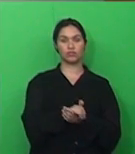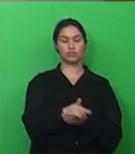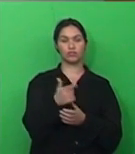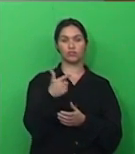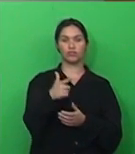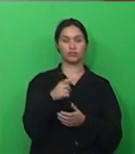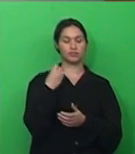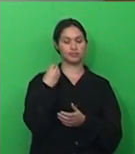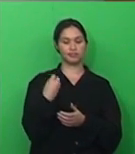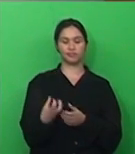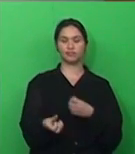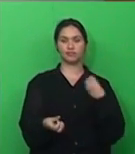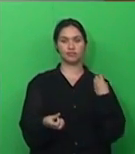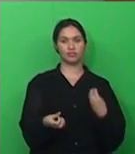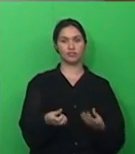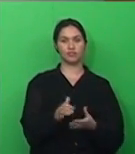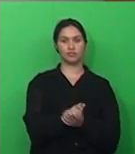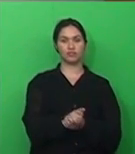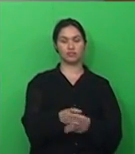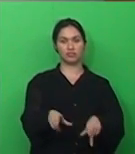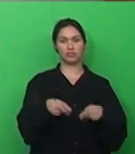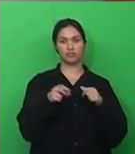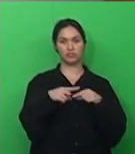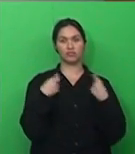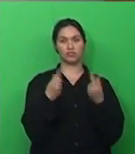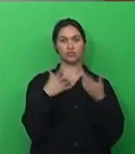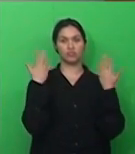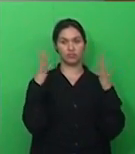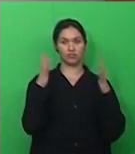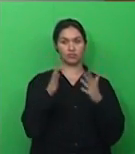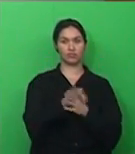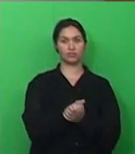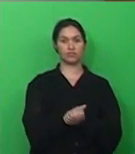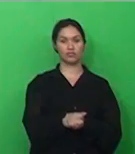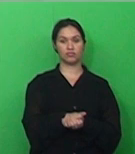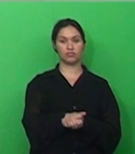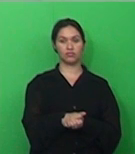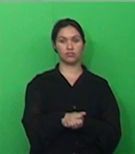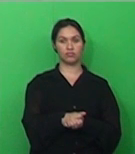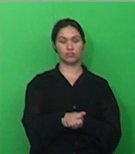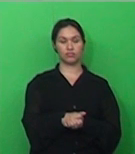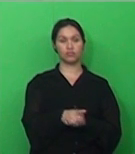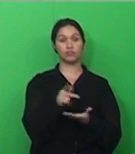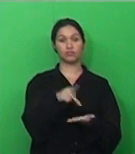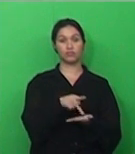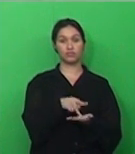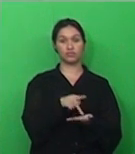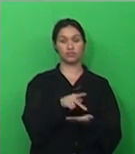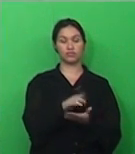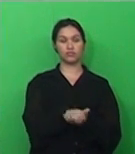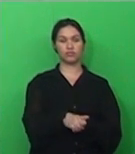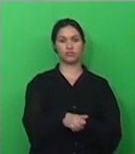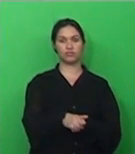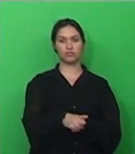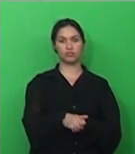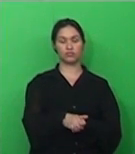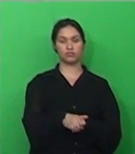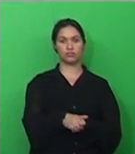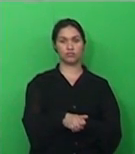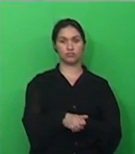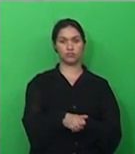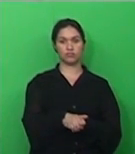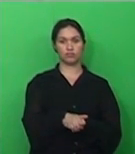custos absolutamente, e que merece todo o nosso aplauso. Isso aí, vereador. De fato, o custo para